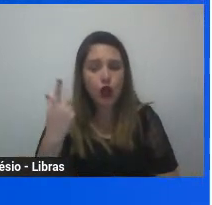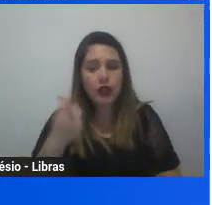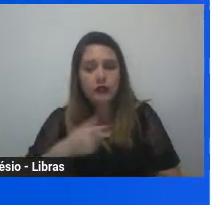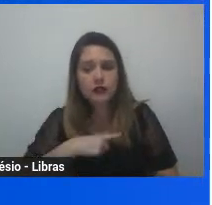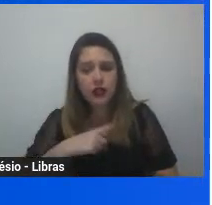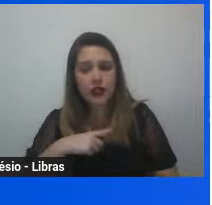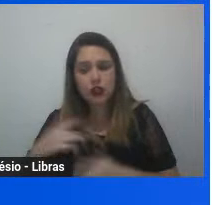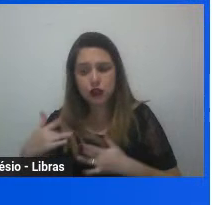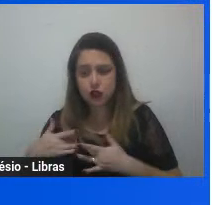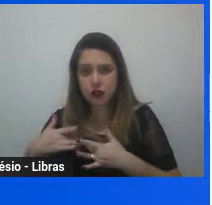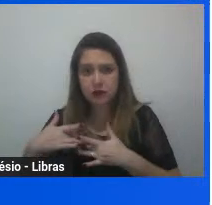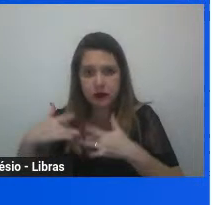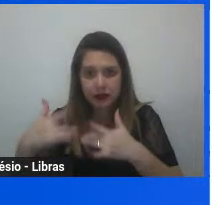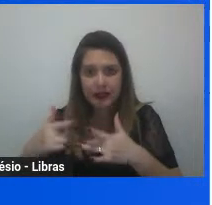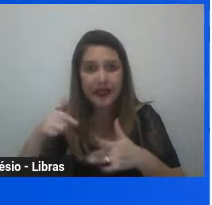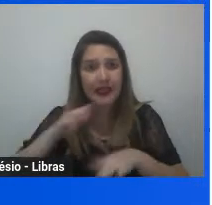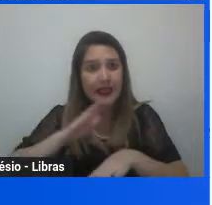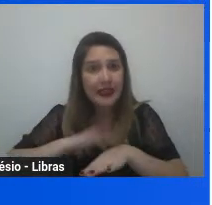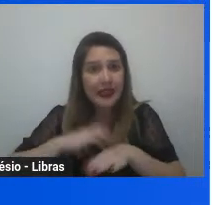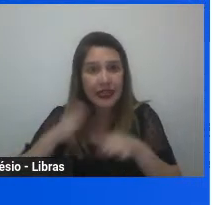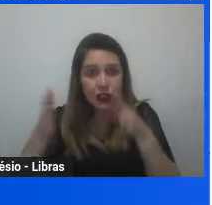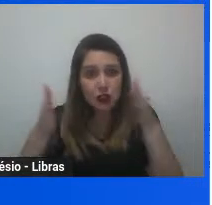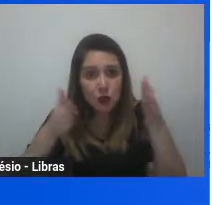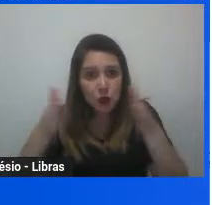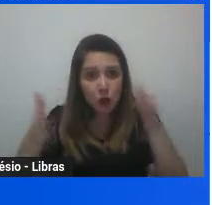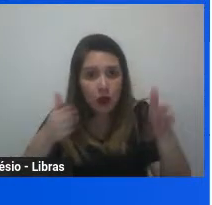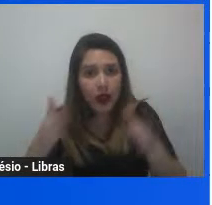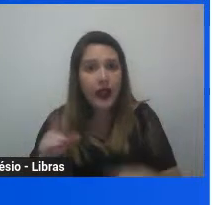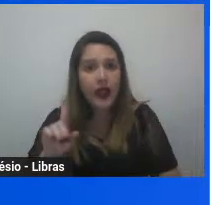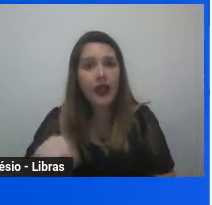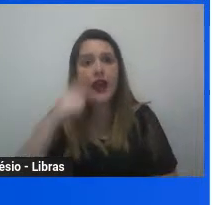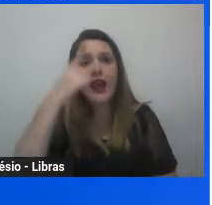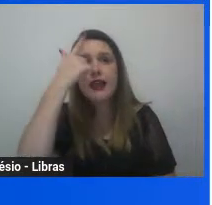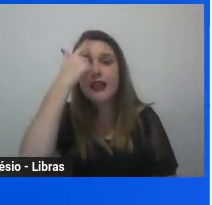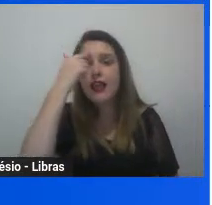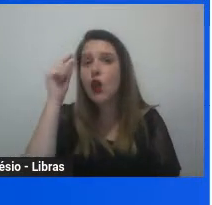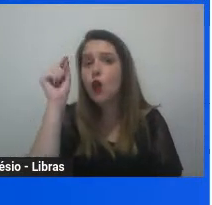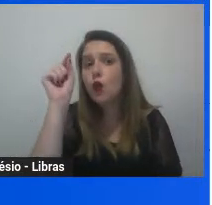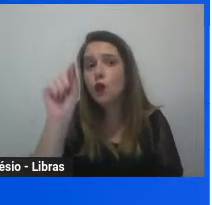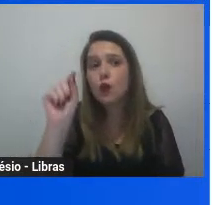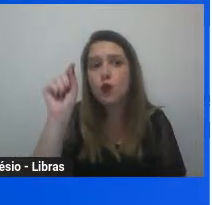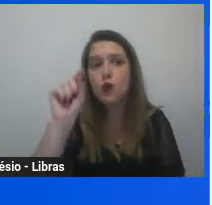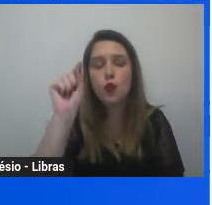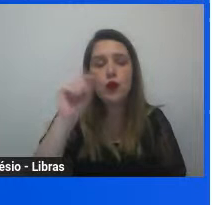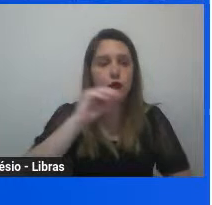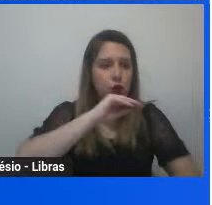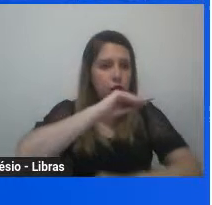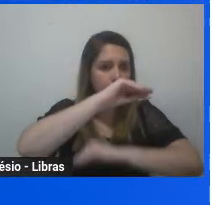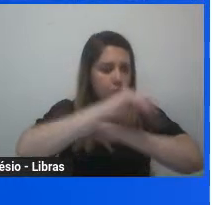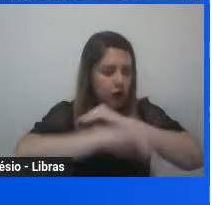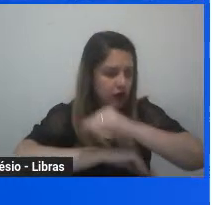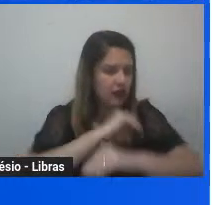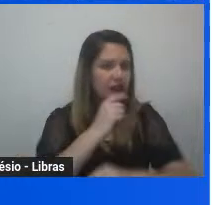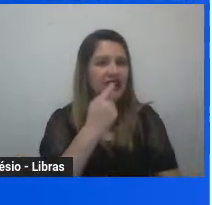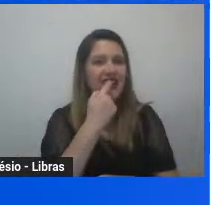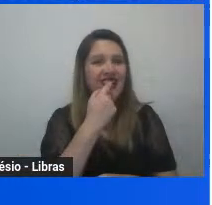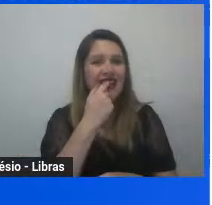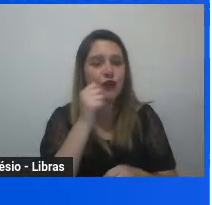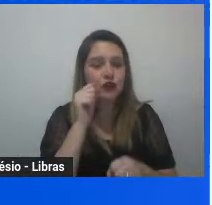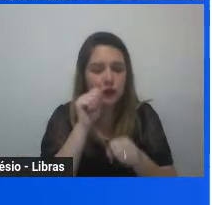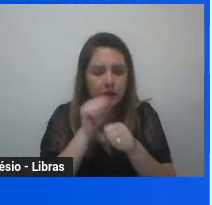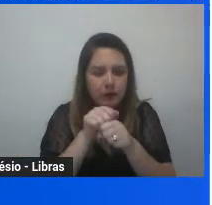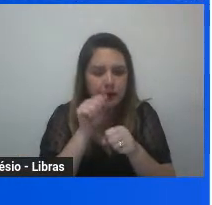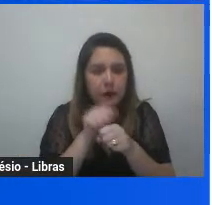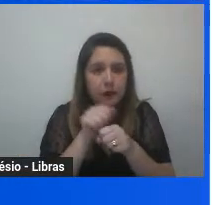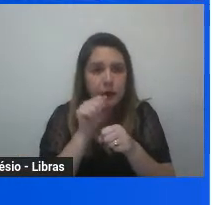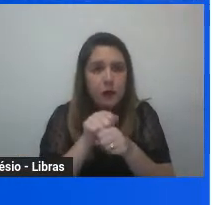disposição neste momento, né? A ideia é o quê? Quando eu imobilizo, o osso para de bater no outro osso,